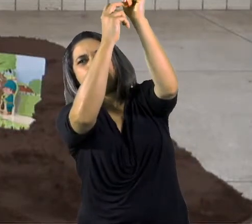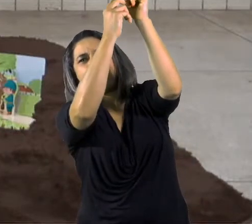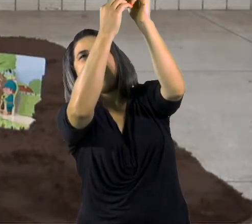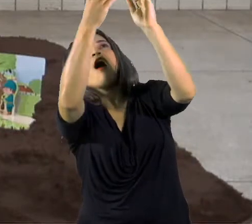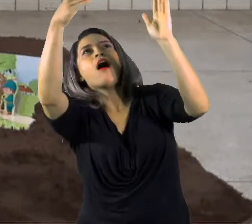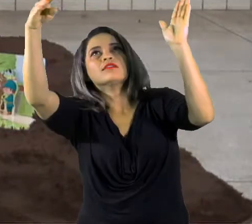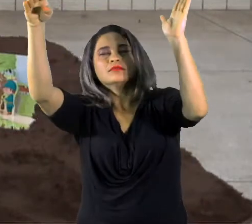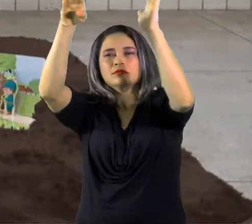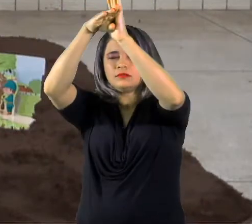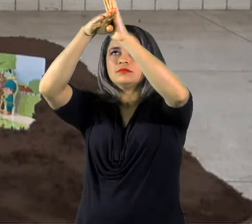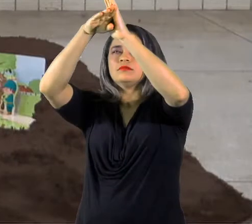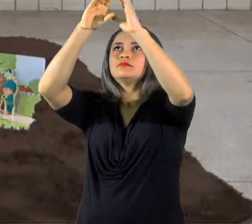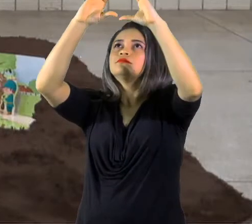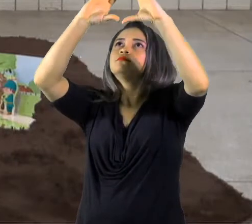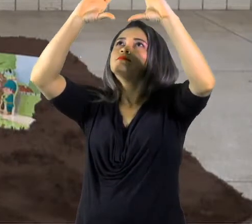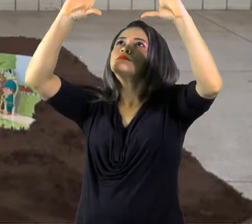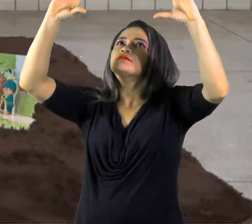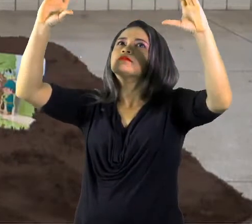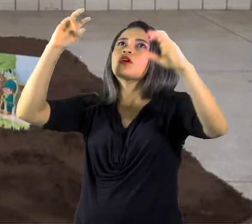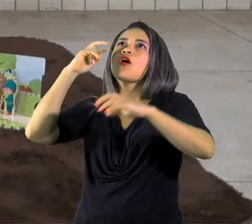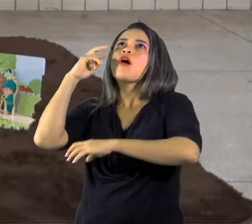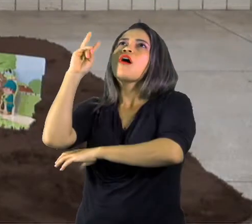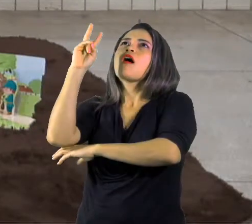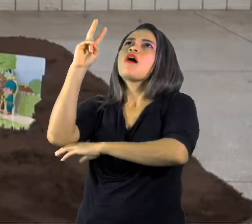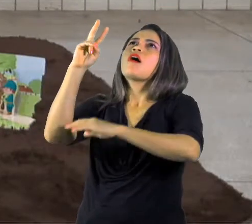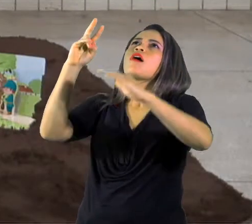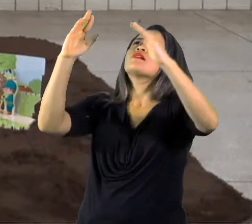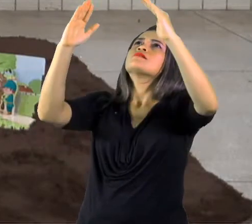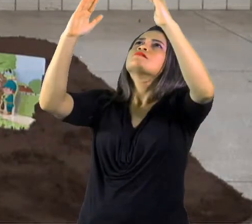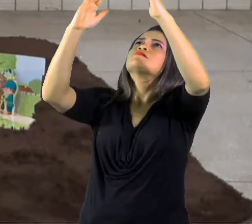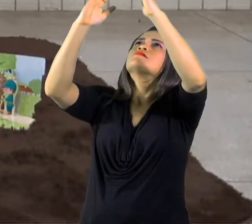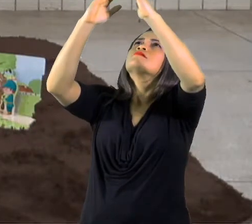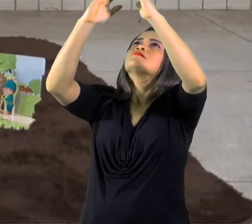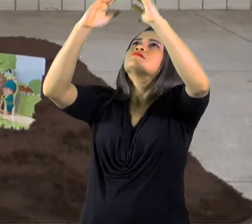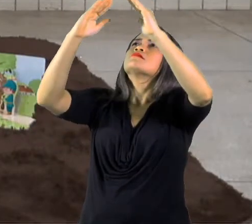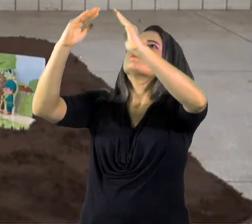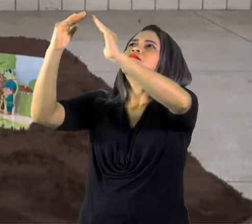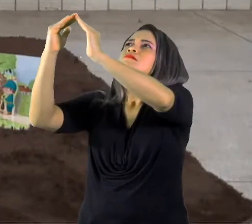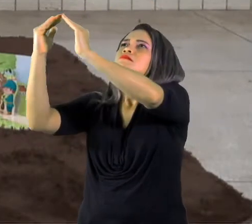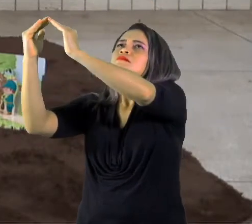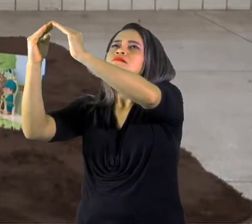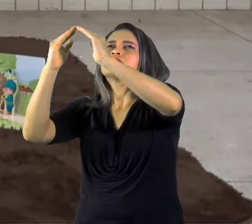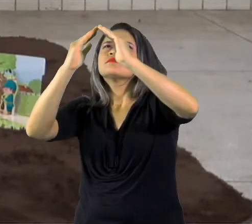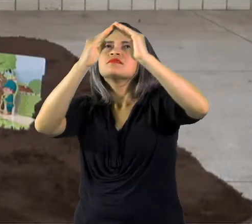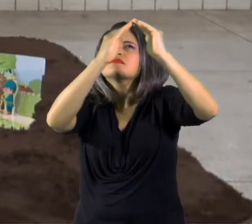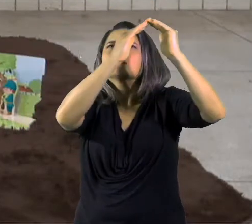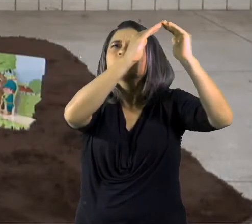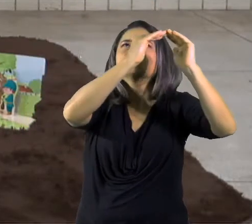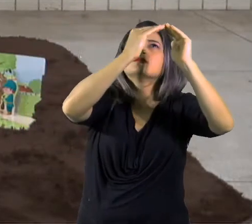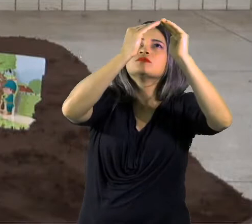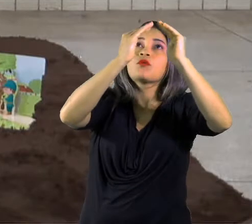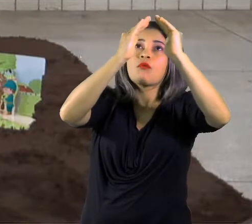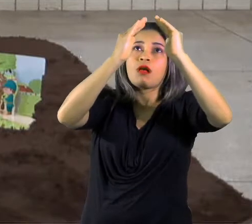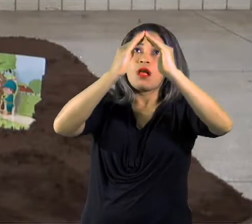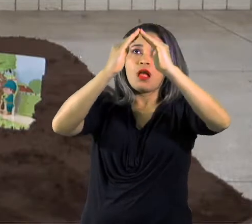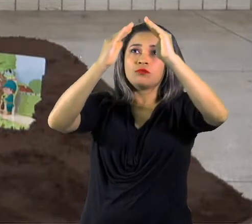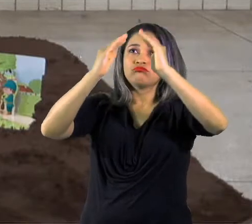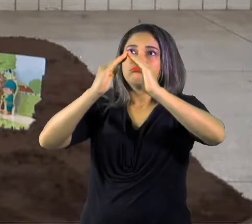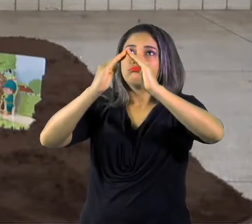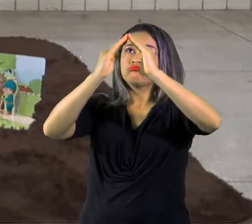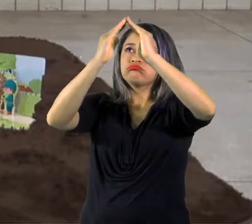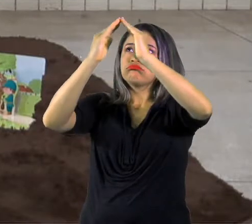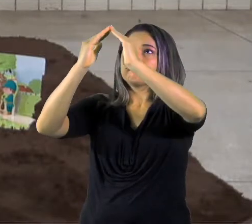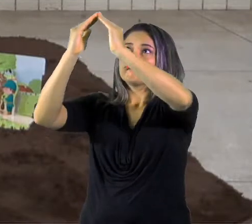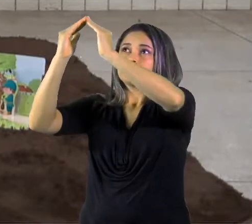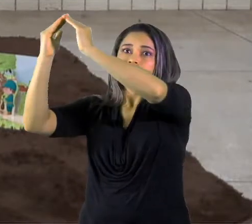lá, ele encontrou um lindo castelo, muito grande. E claro, ele foi lá para ver o